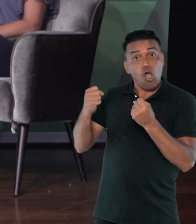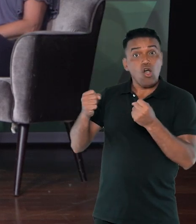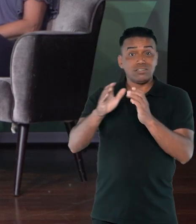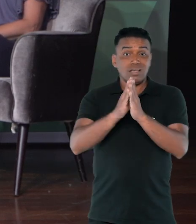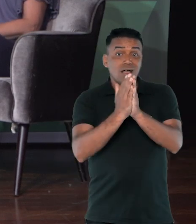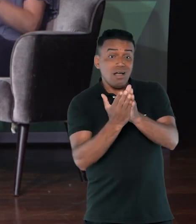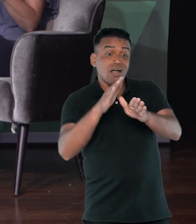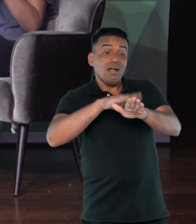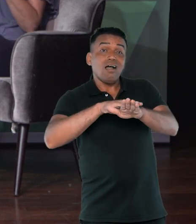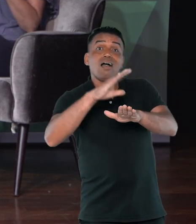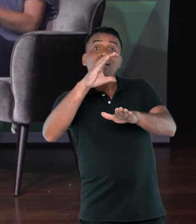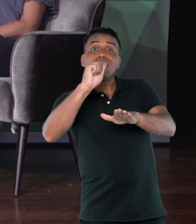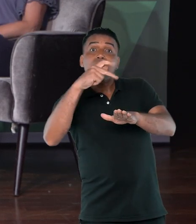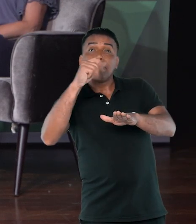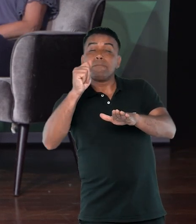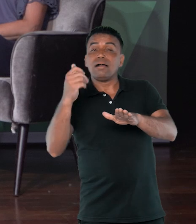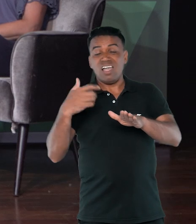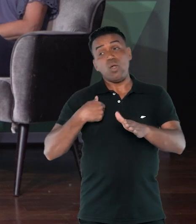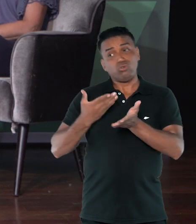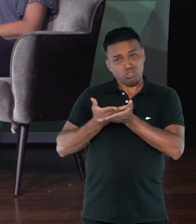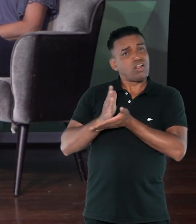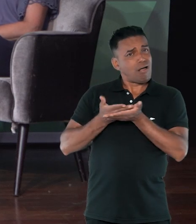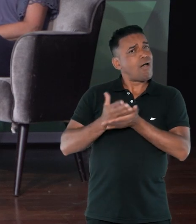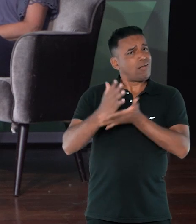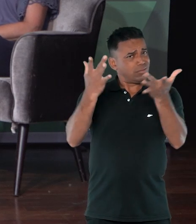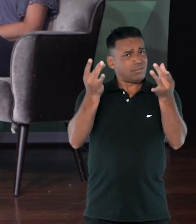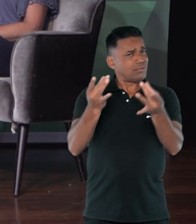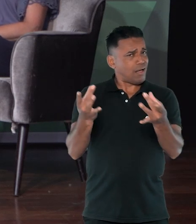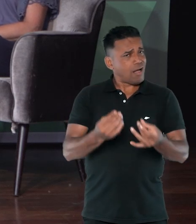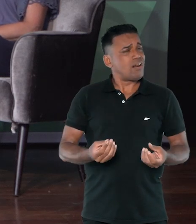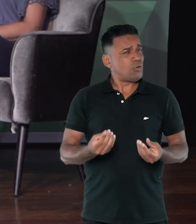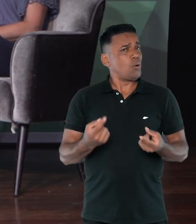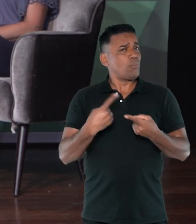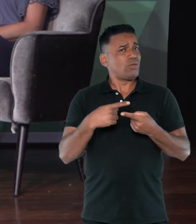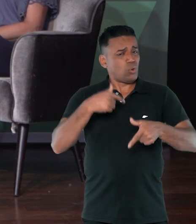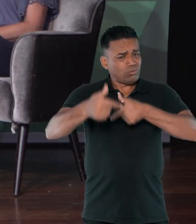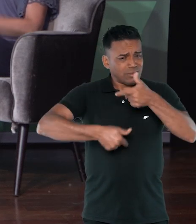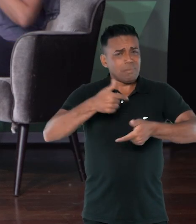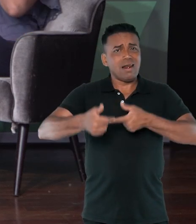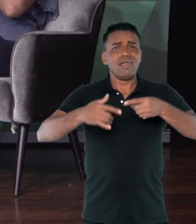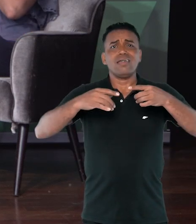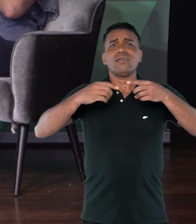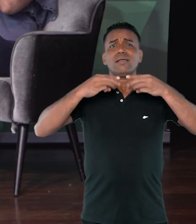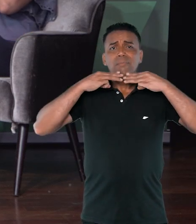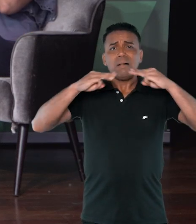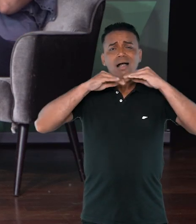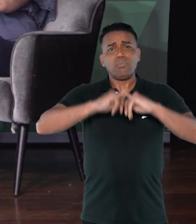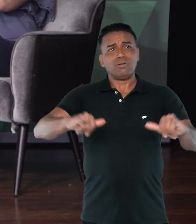muitos anos com publicidade, a gente vai tendo um senso crítico, né? Ficou realmente linda.